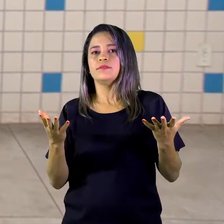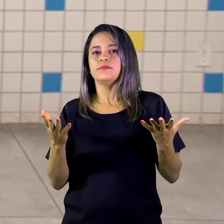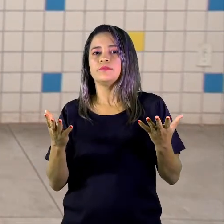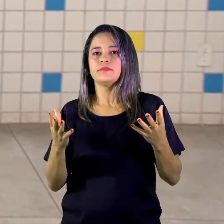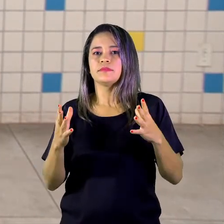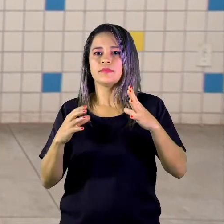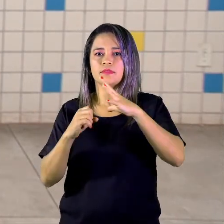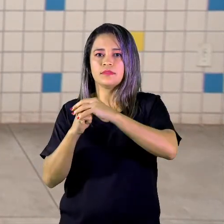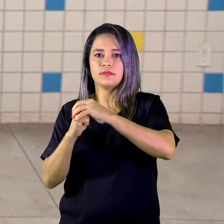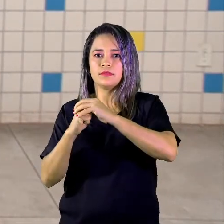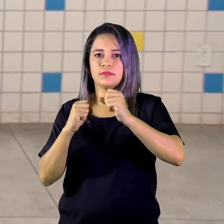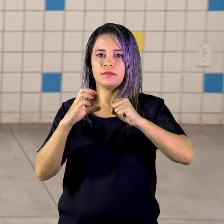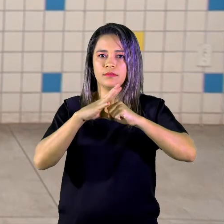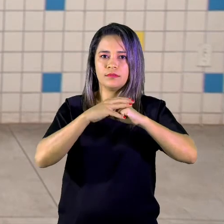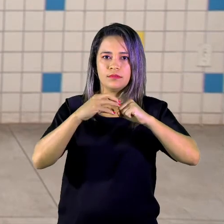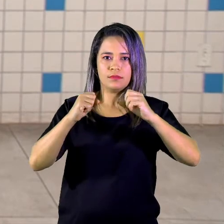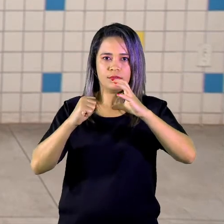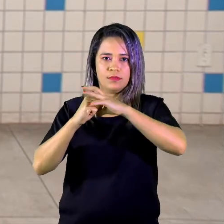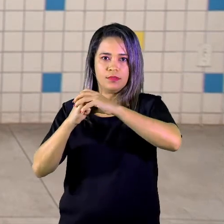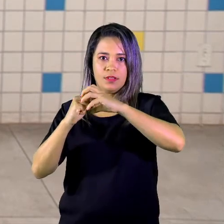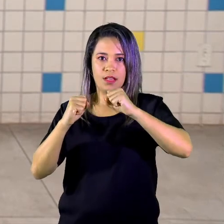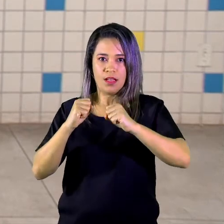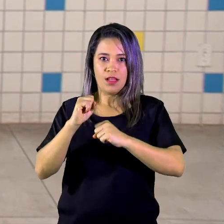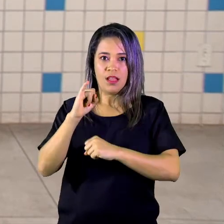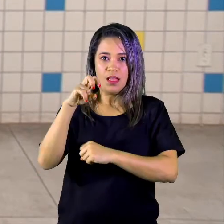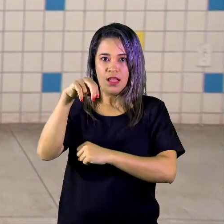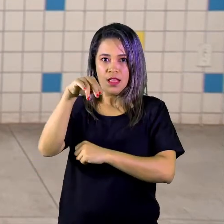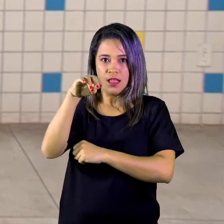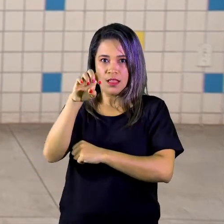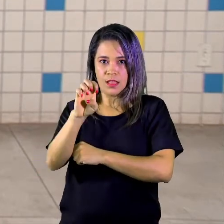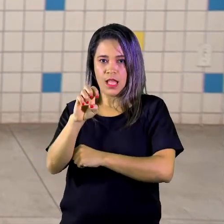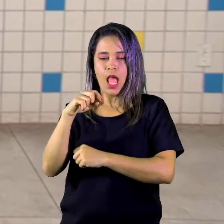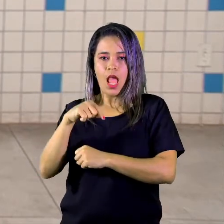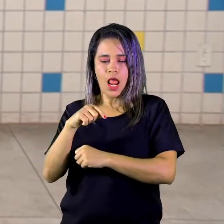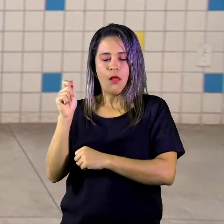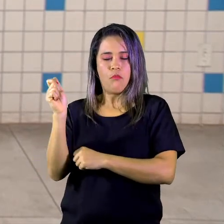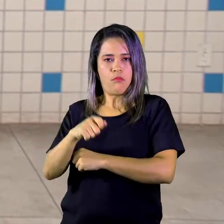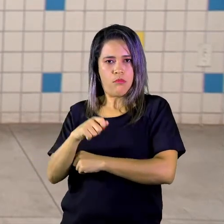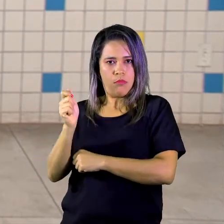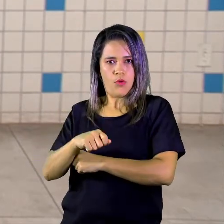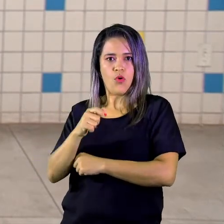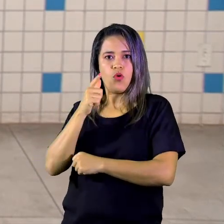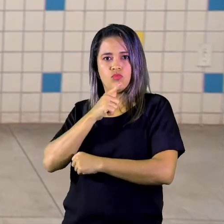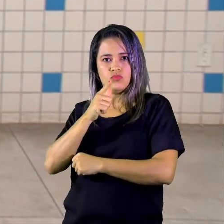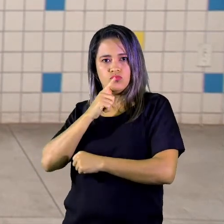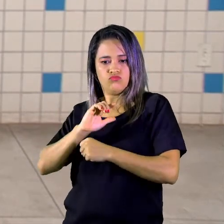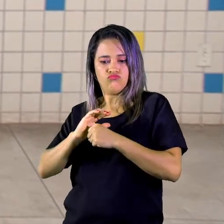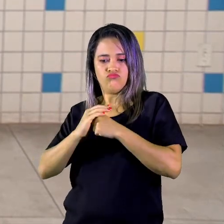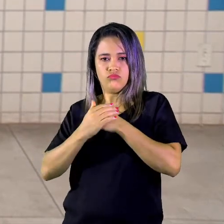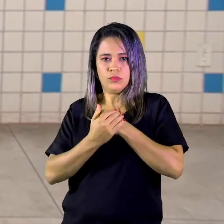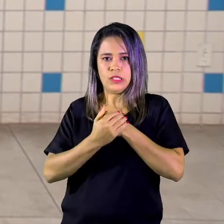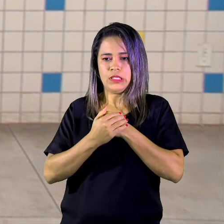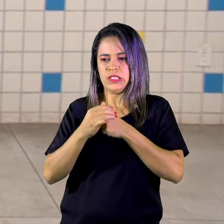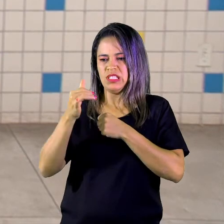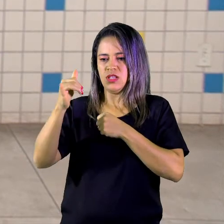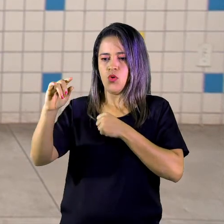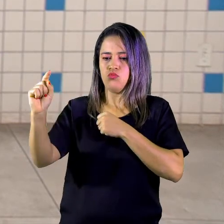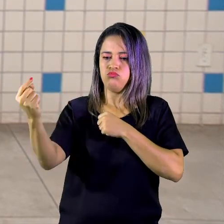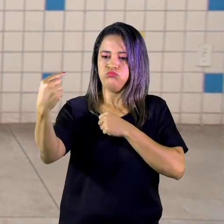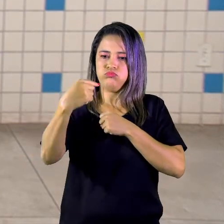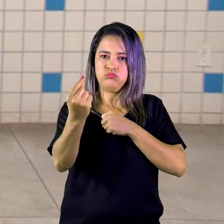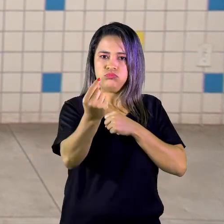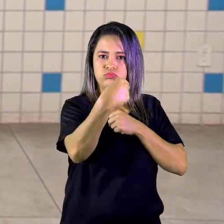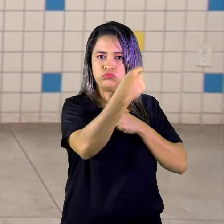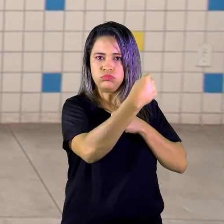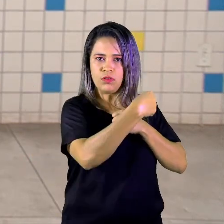células inespecíficas, que elas são capazes de nos defender de diversos invasores, fagocitando,